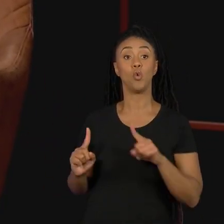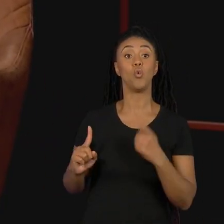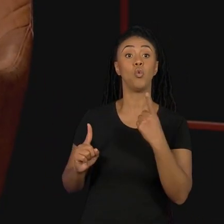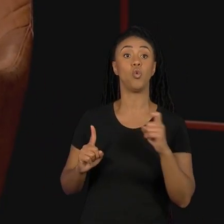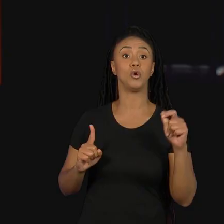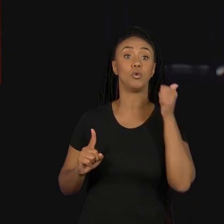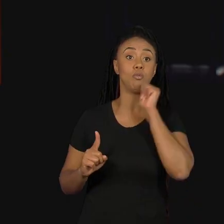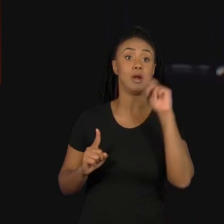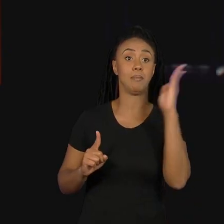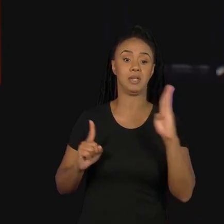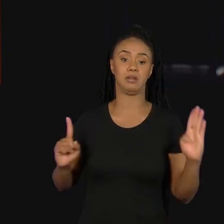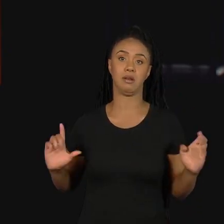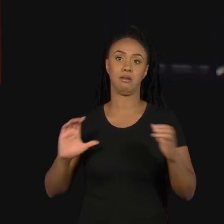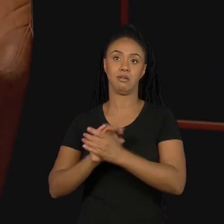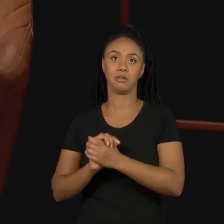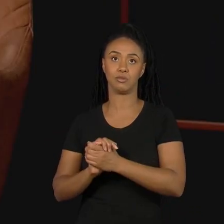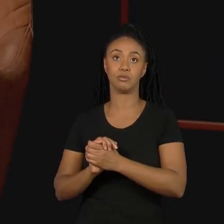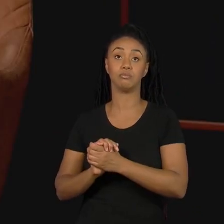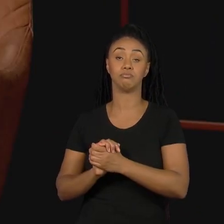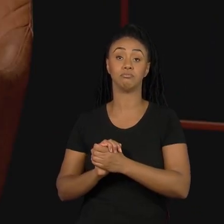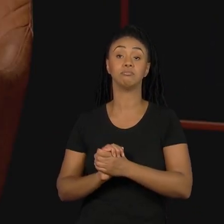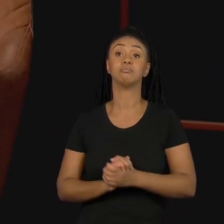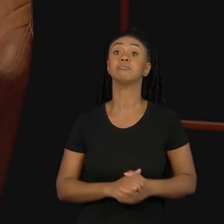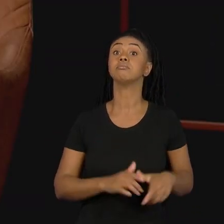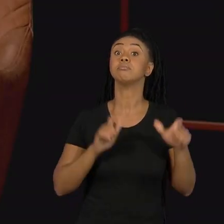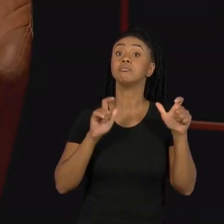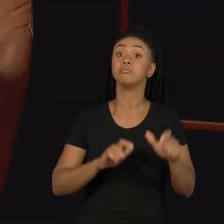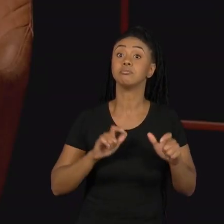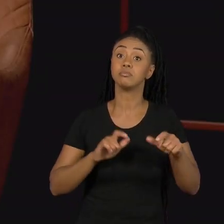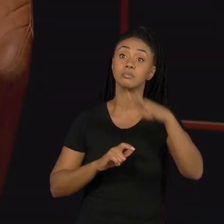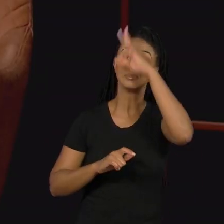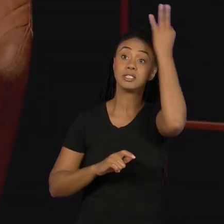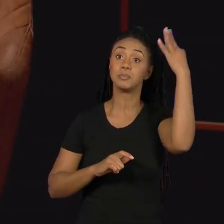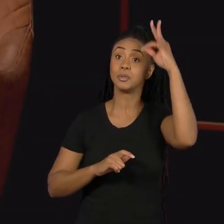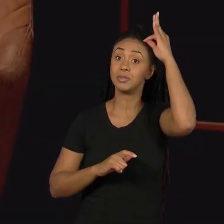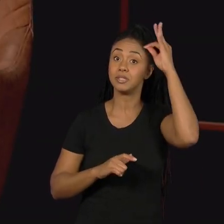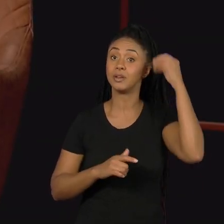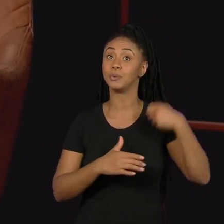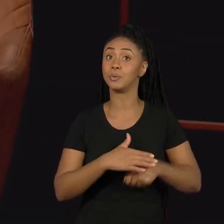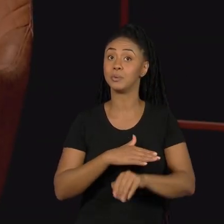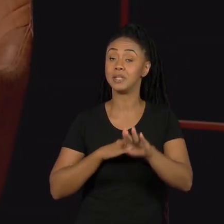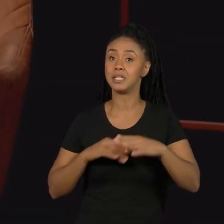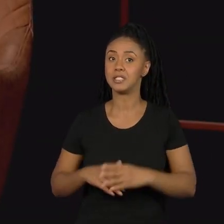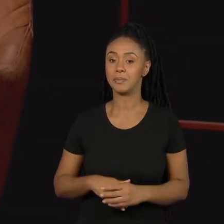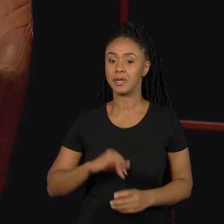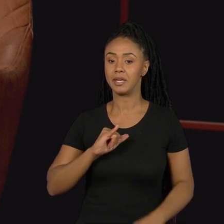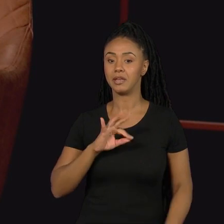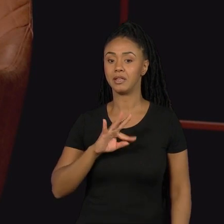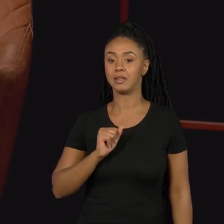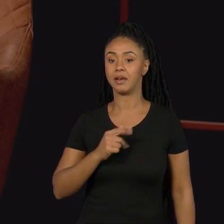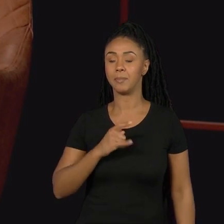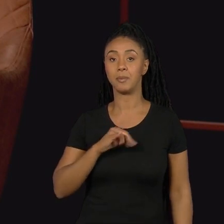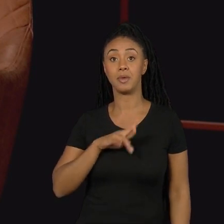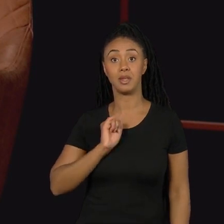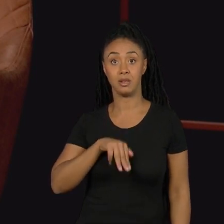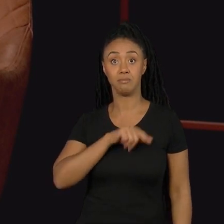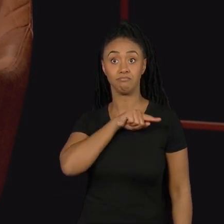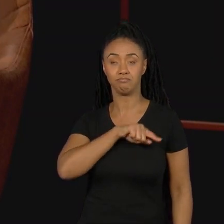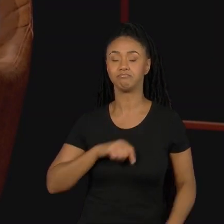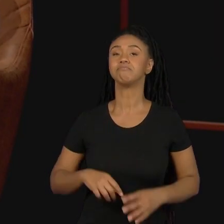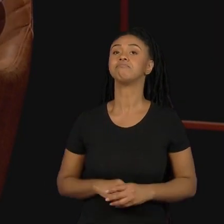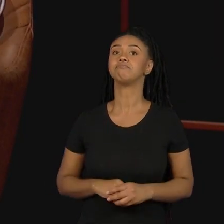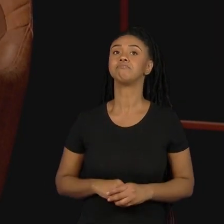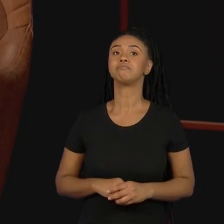brasileira, uma capixaba. E onde ele foi morar no Cachoeiro Itapemirim. Então,